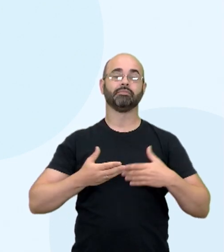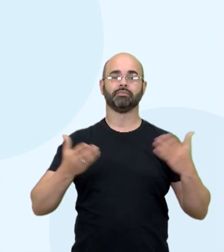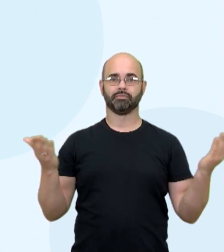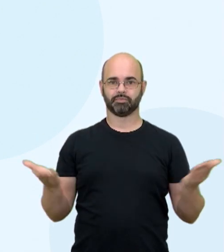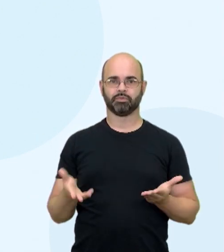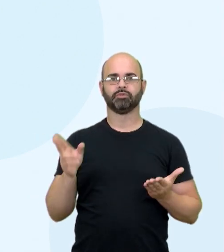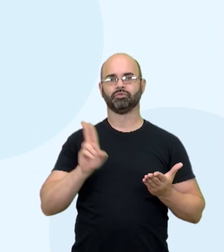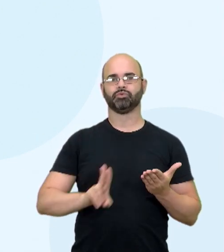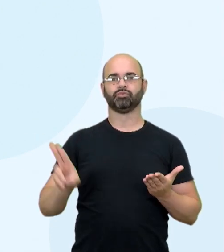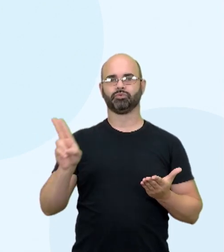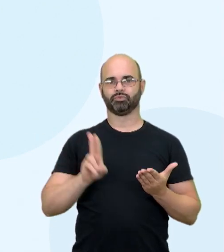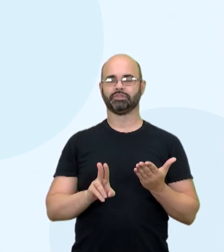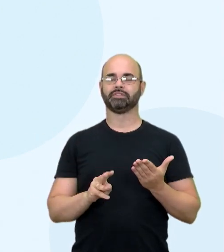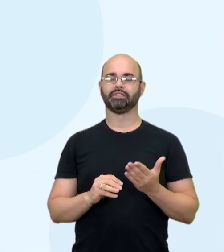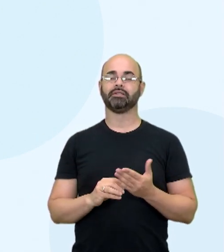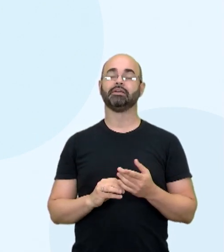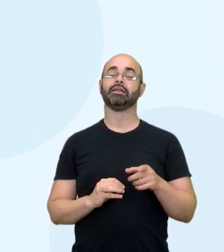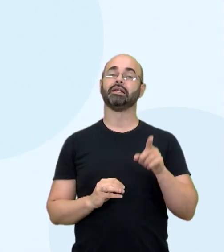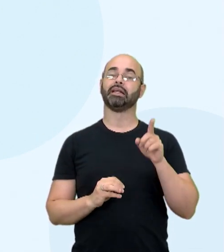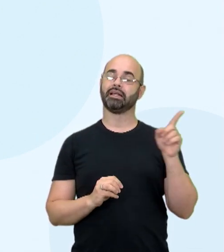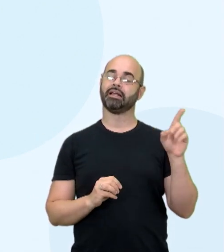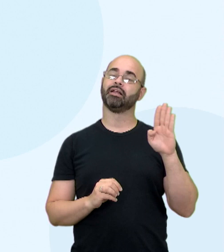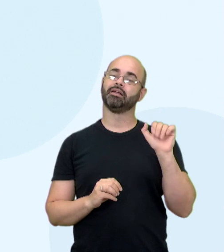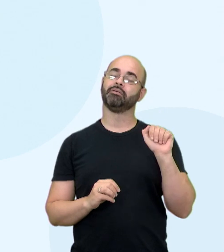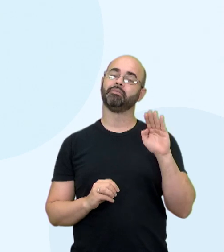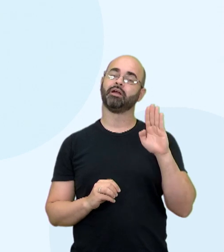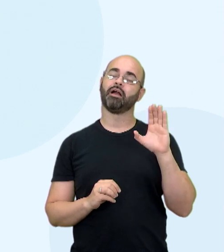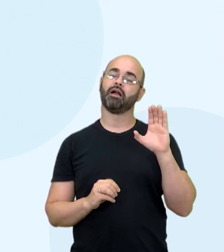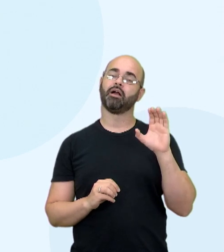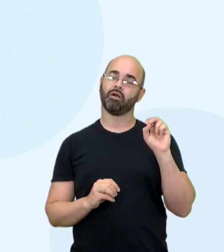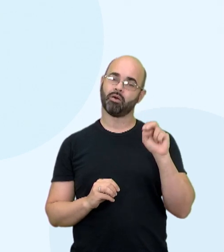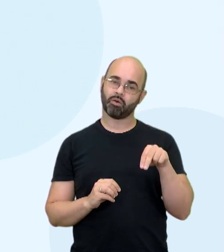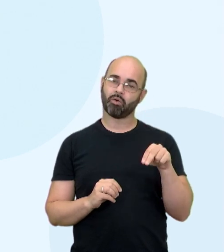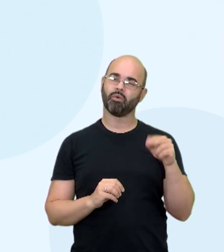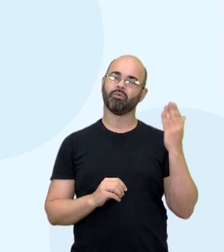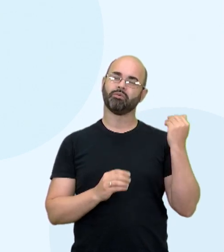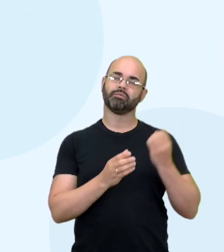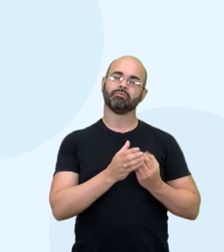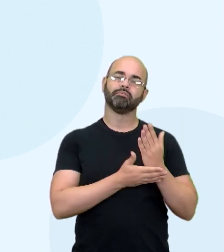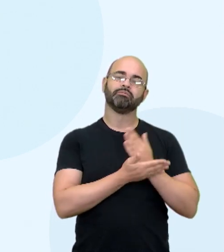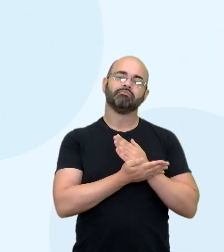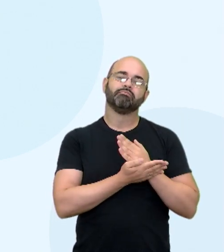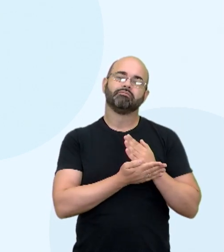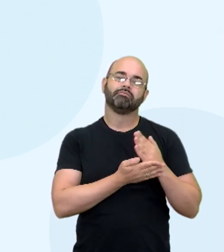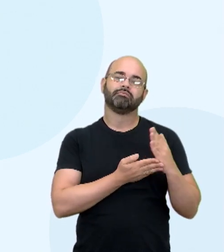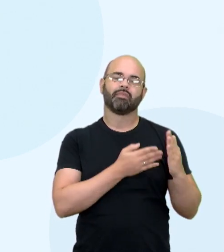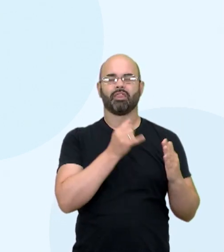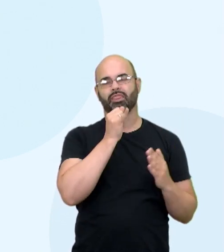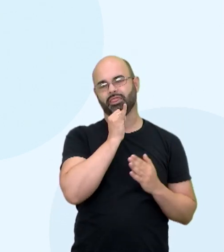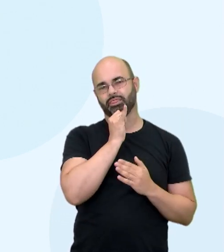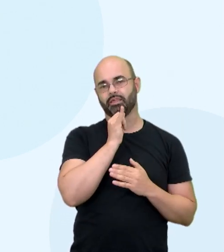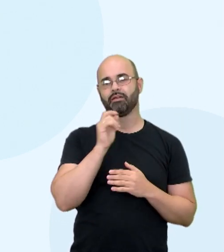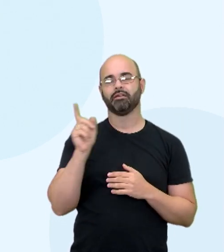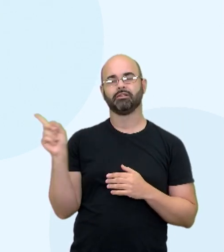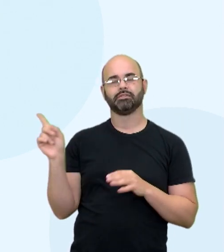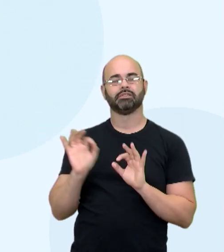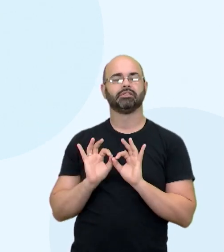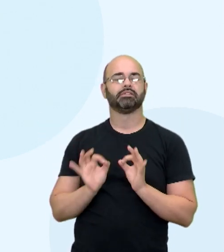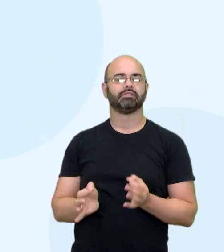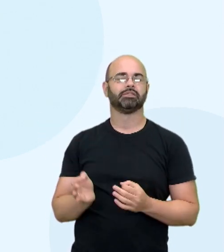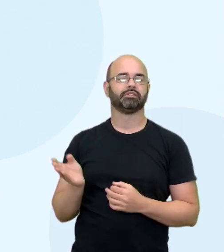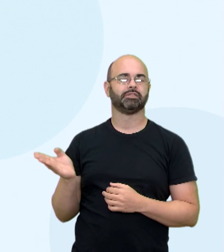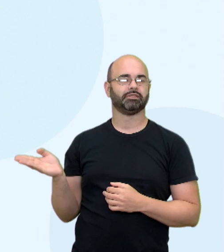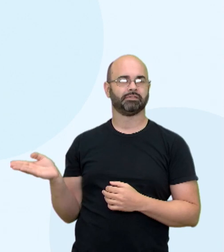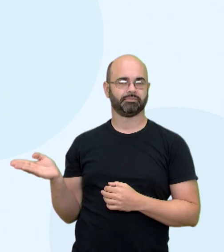mobilizados hoje na ciência. Então, quer dizer, do engenho né, da dedicação de